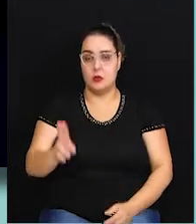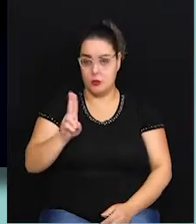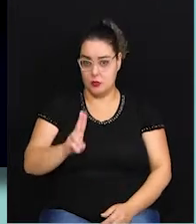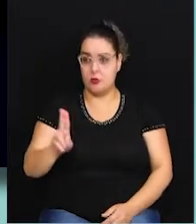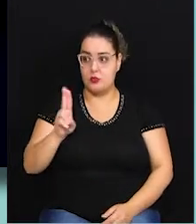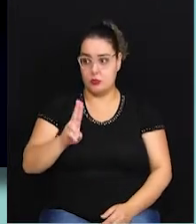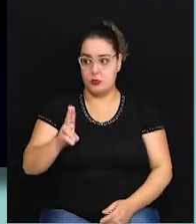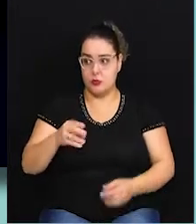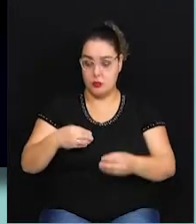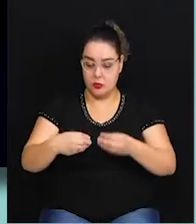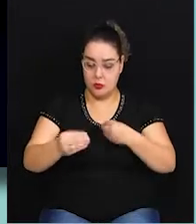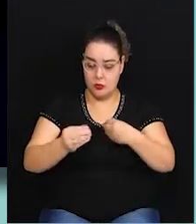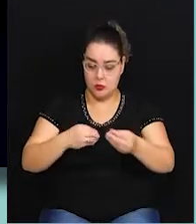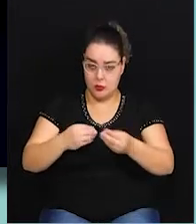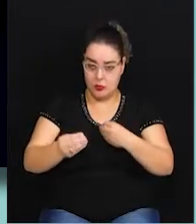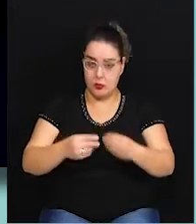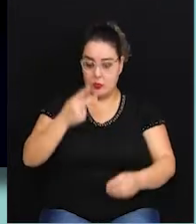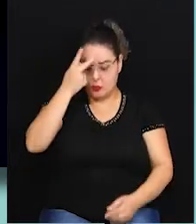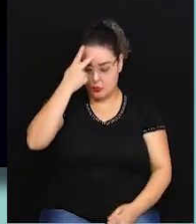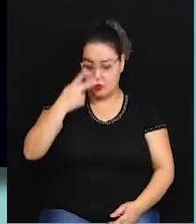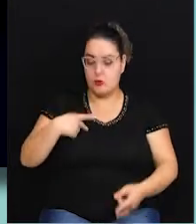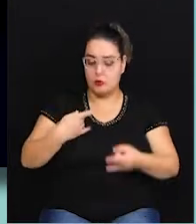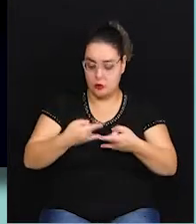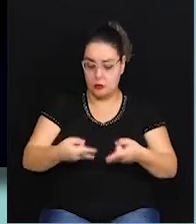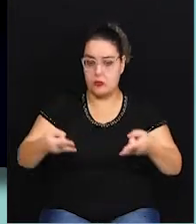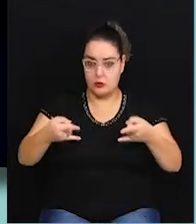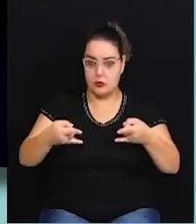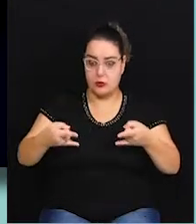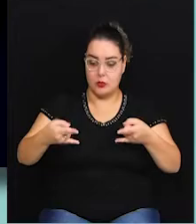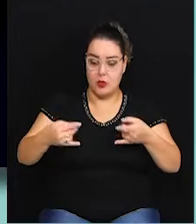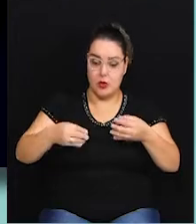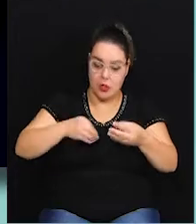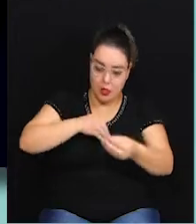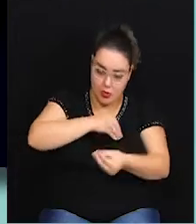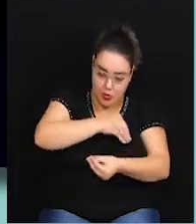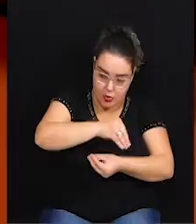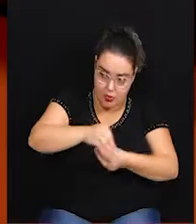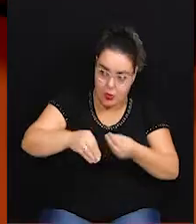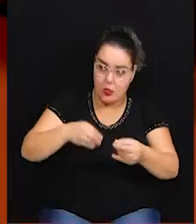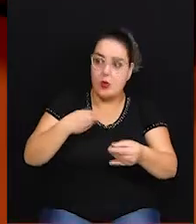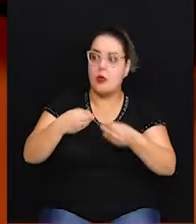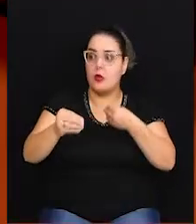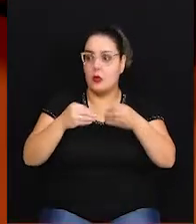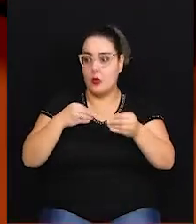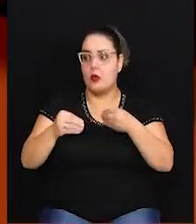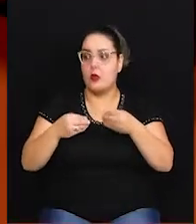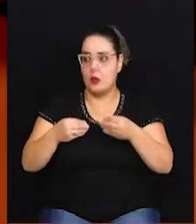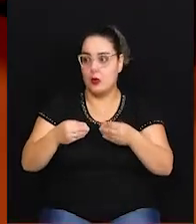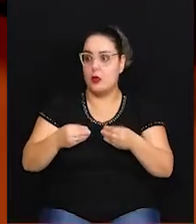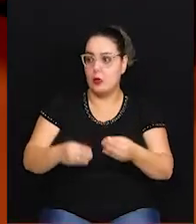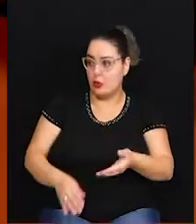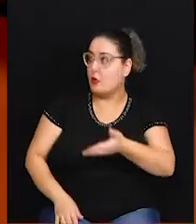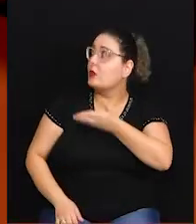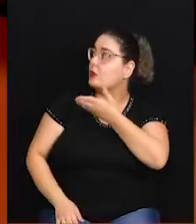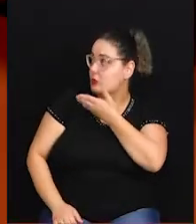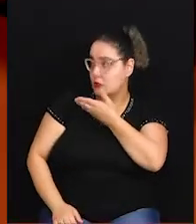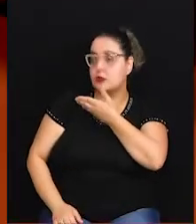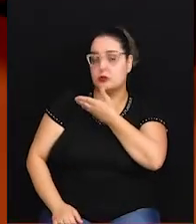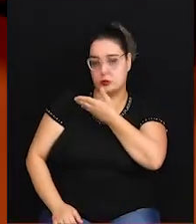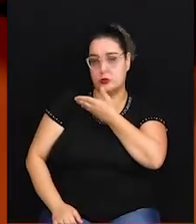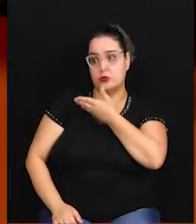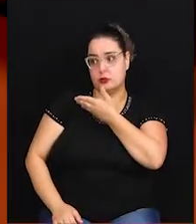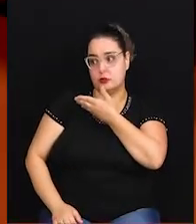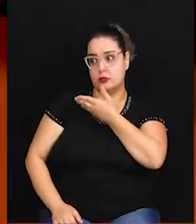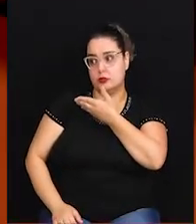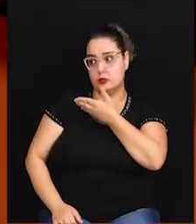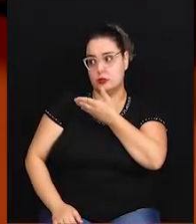gente utiliza tanto plástico que o próprio absorvente ele é envolvido em outro material plástico. Pois é, tá até aqui na minha é mão. É